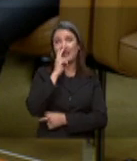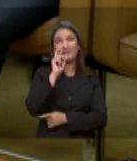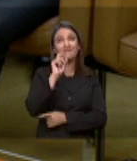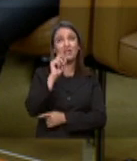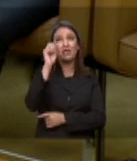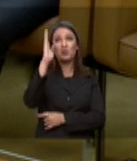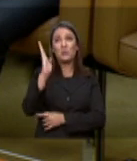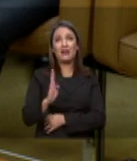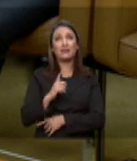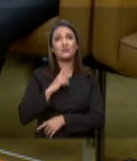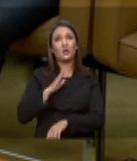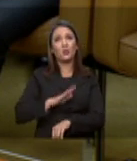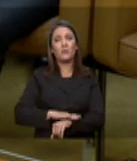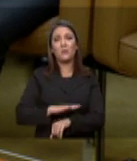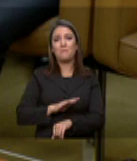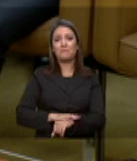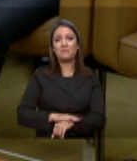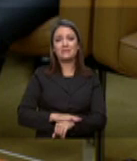um tempo